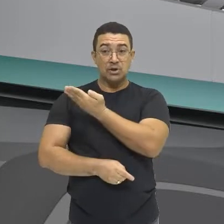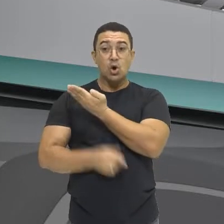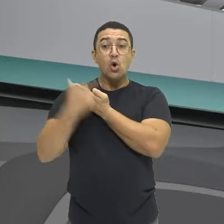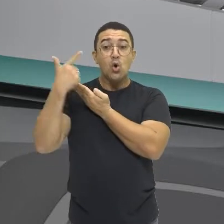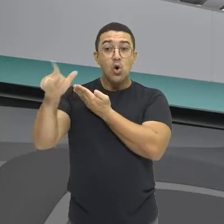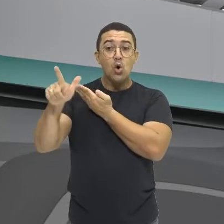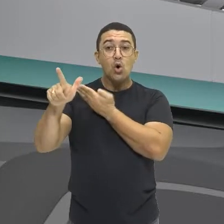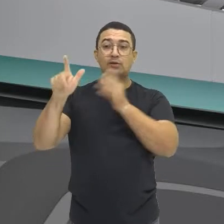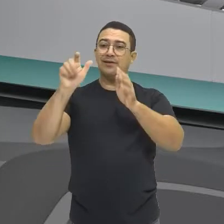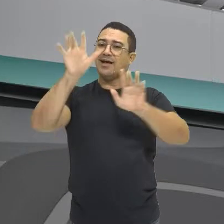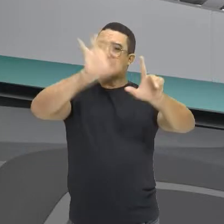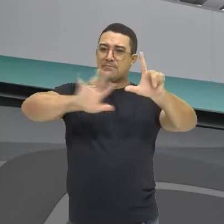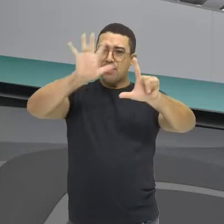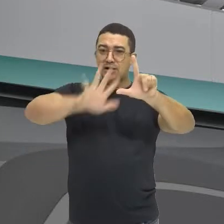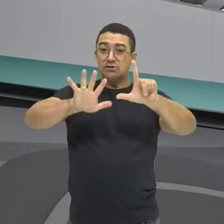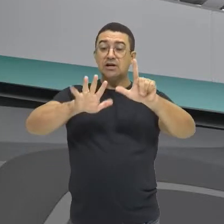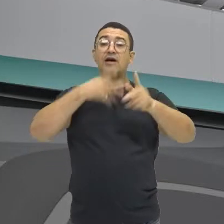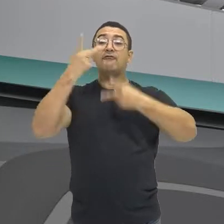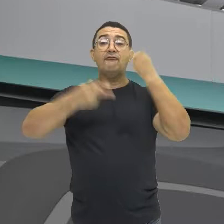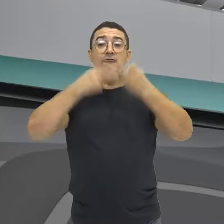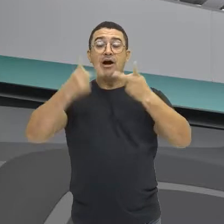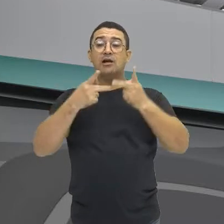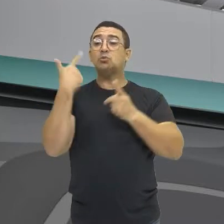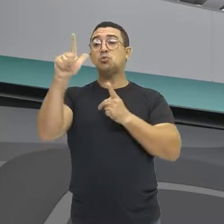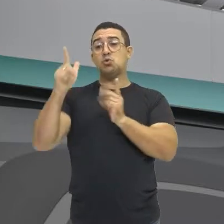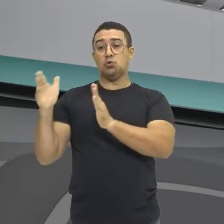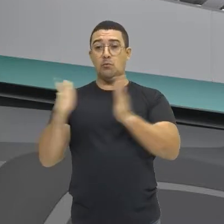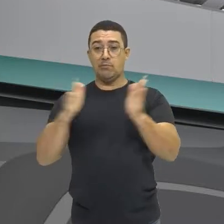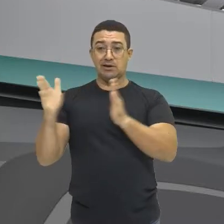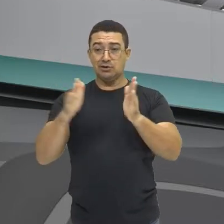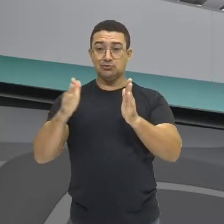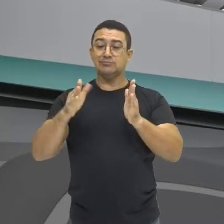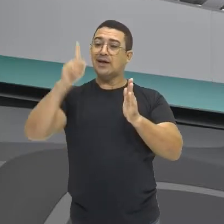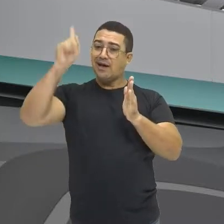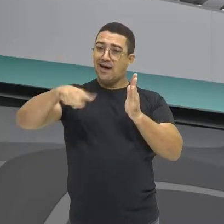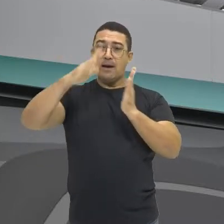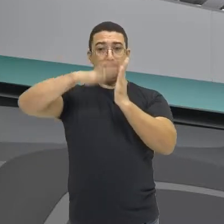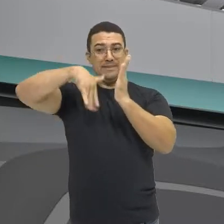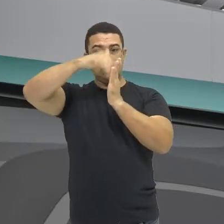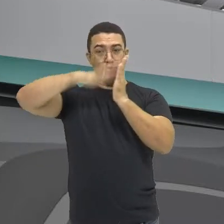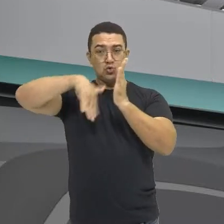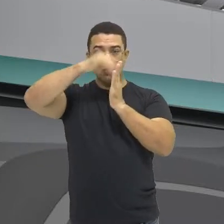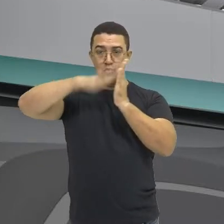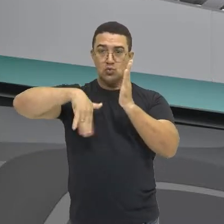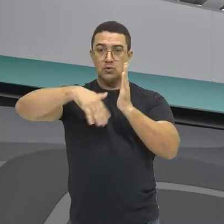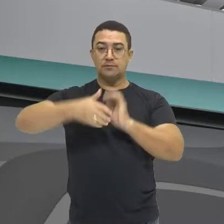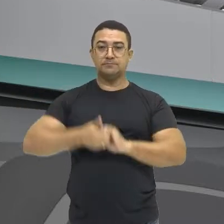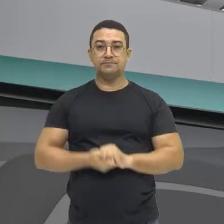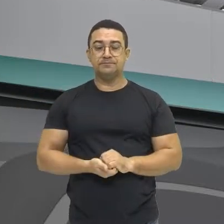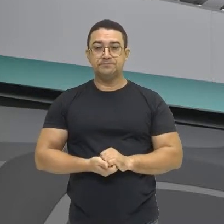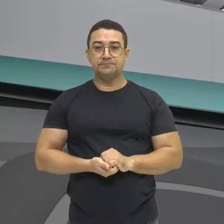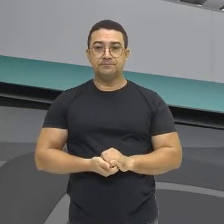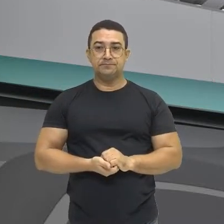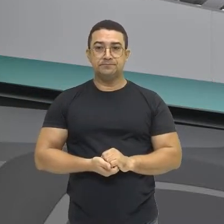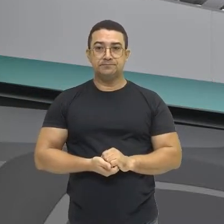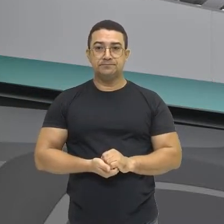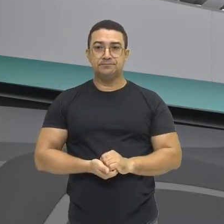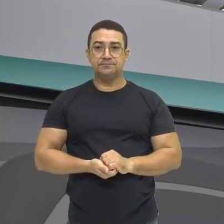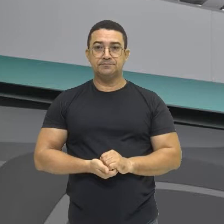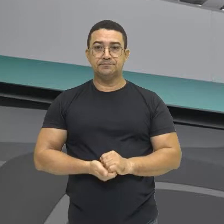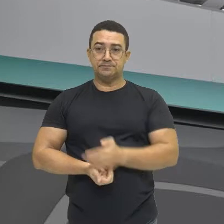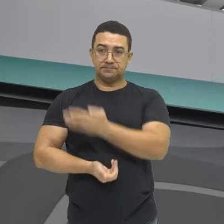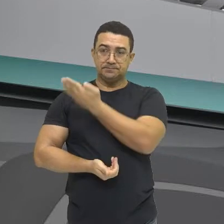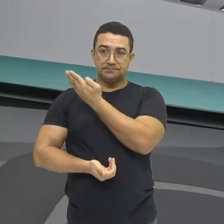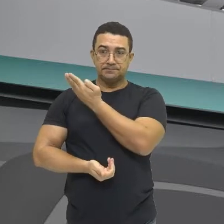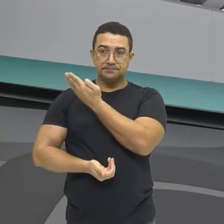que vai falar de um outro período, que é a questão da pintura, tá bom? Aqui, com licença, deixa eu afastar um pouquinho para